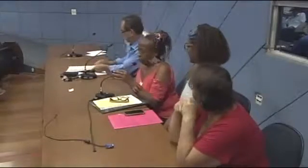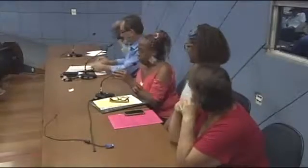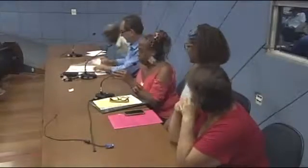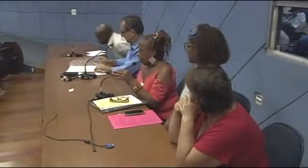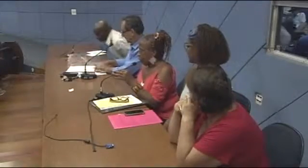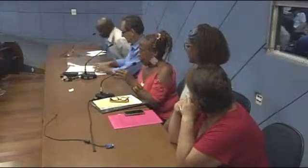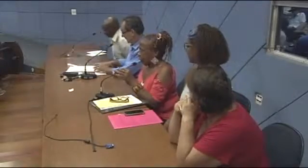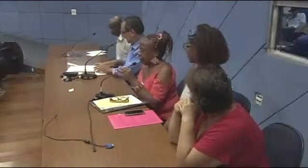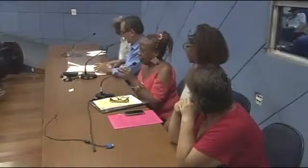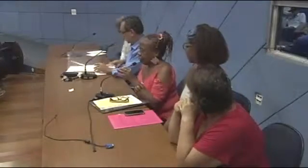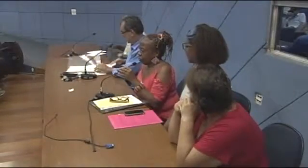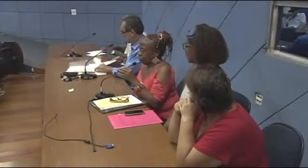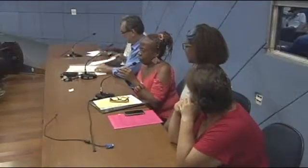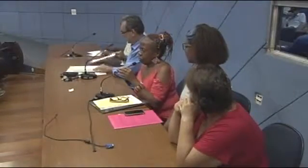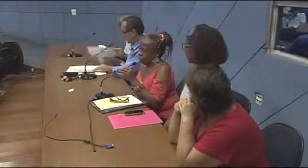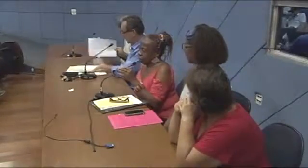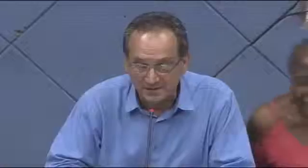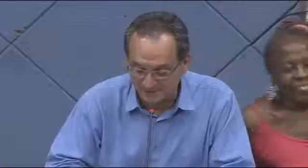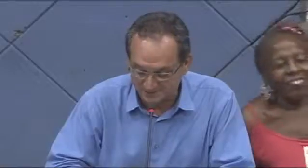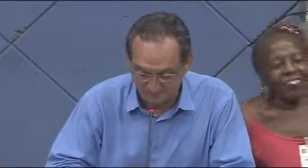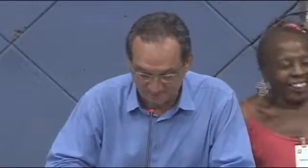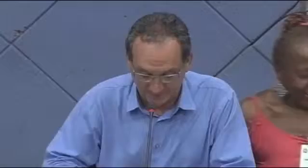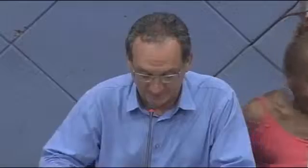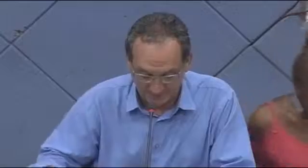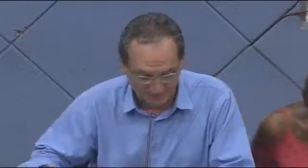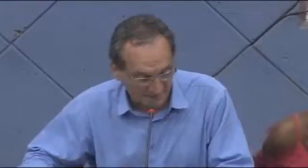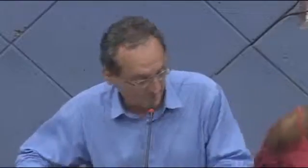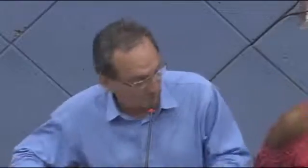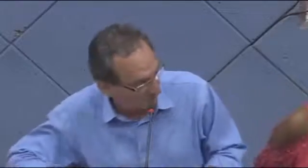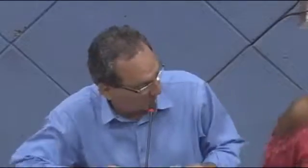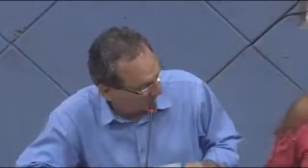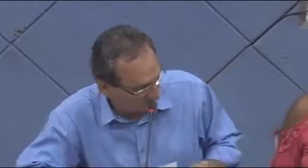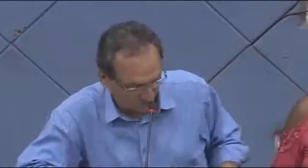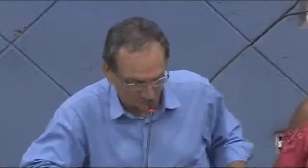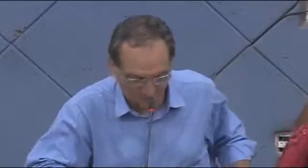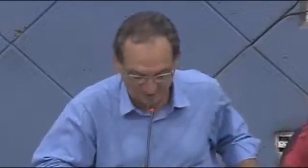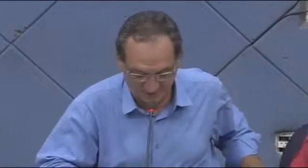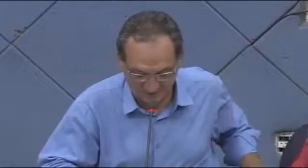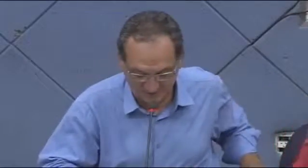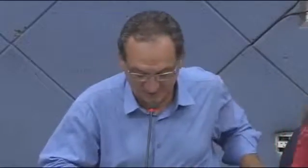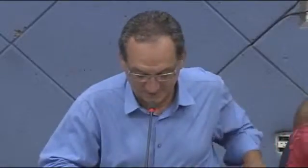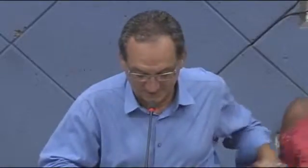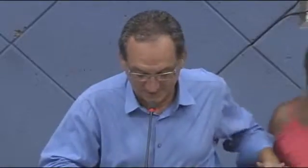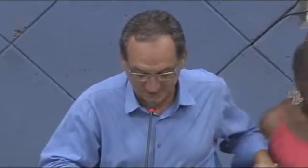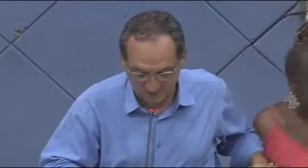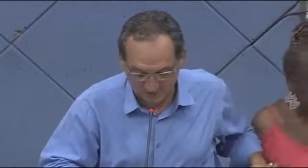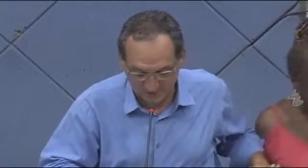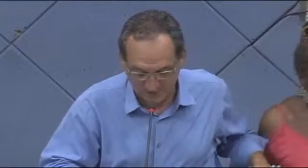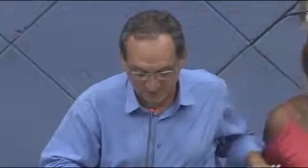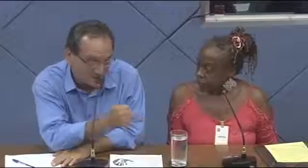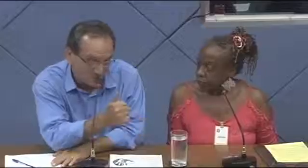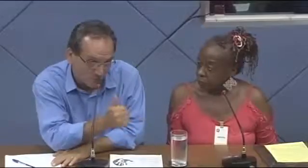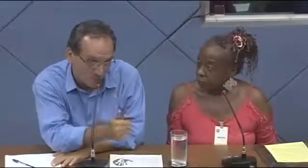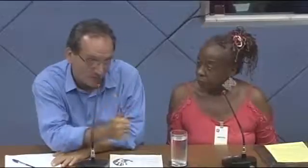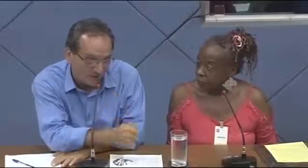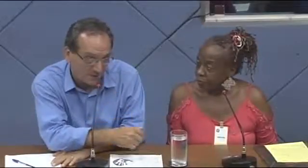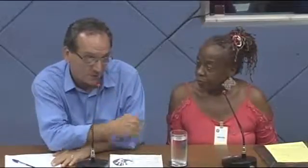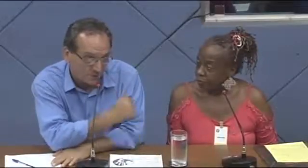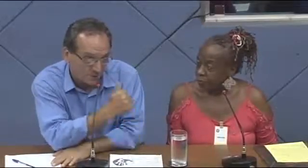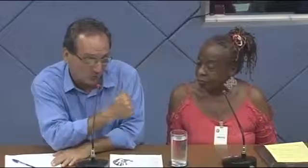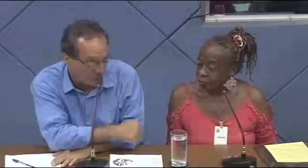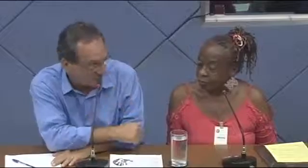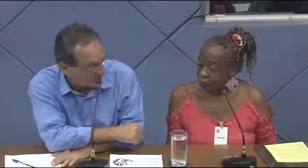centro de referência em direitos humanos. Esses são os principais objetivos da Comissão Especial de Estudos, presidida